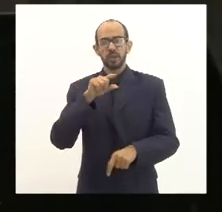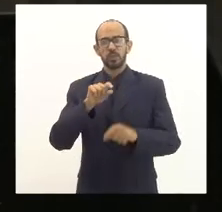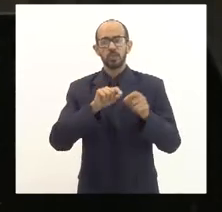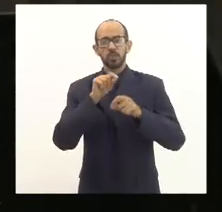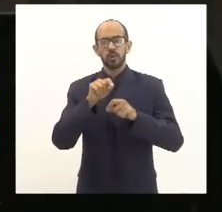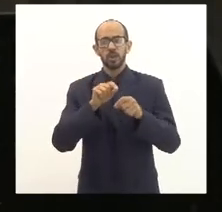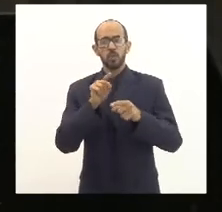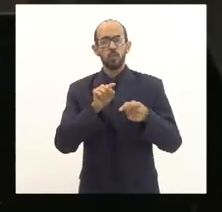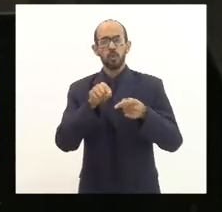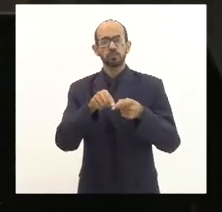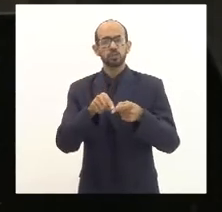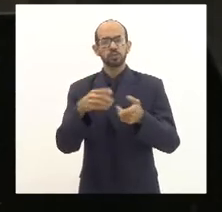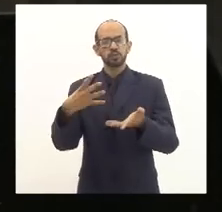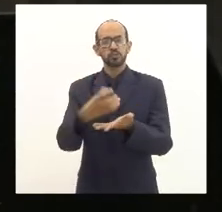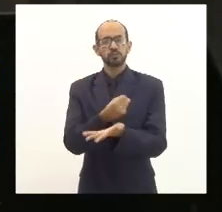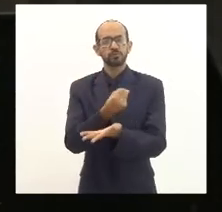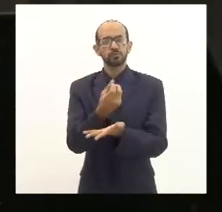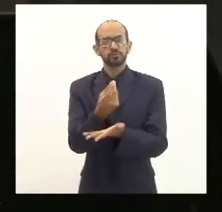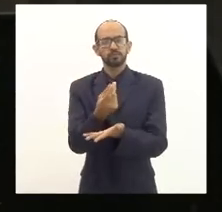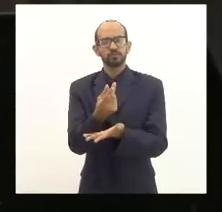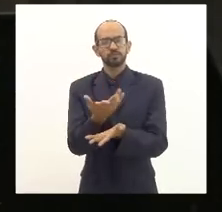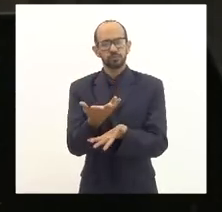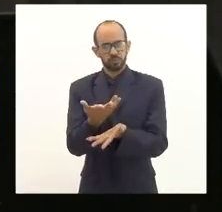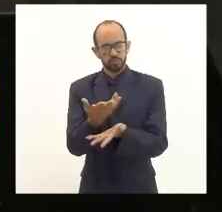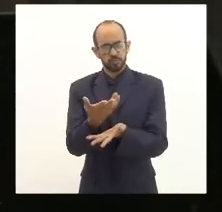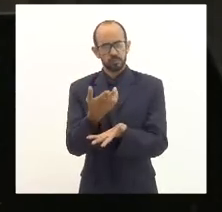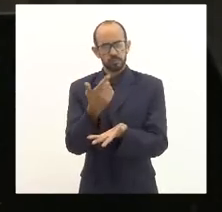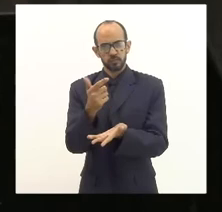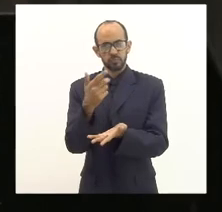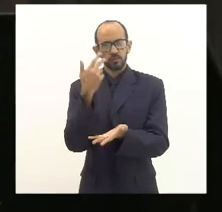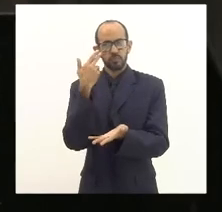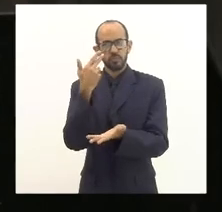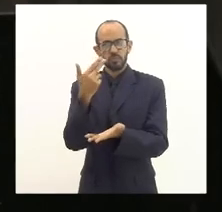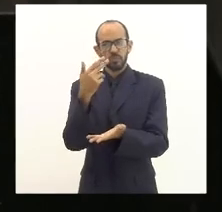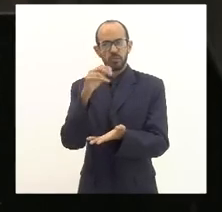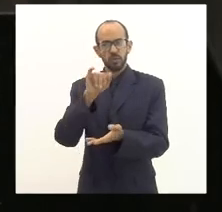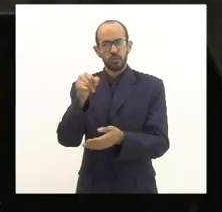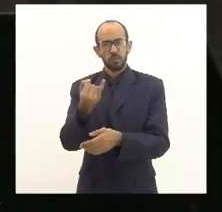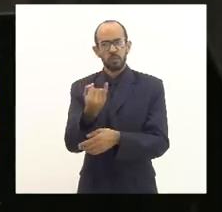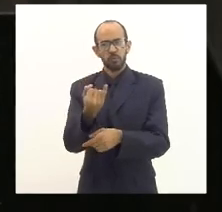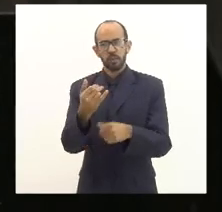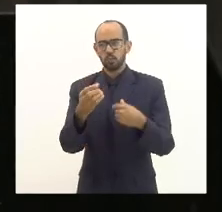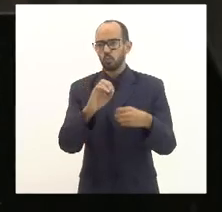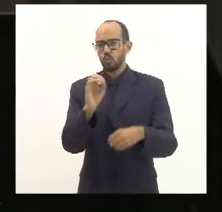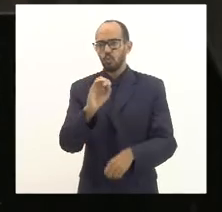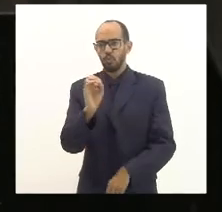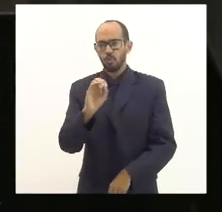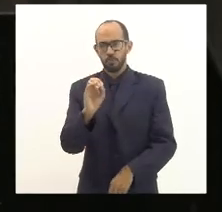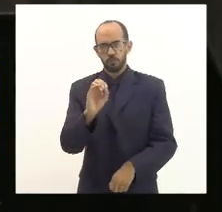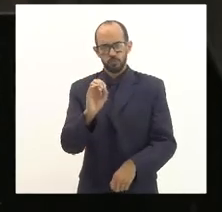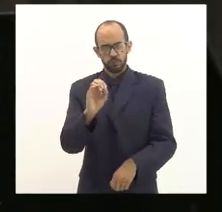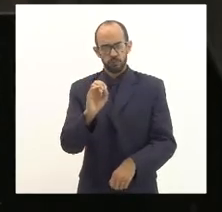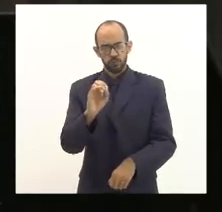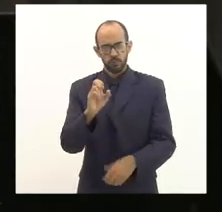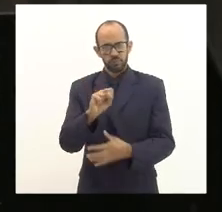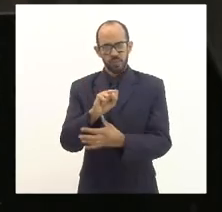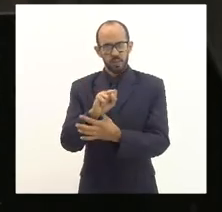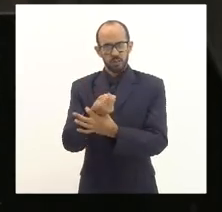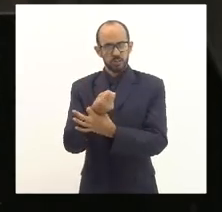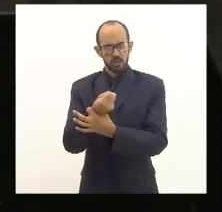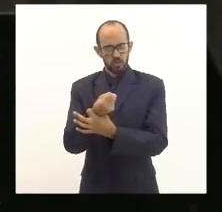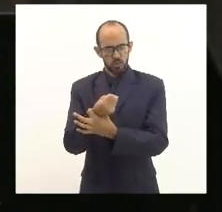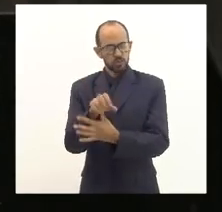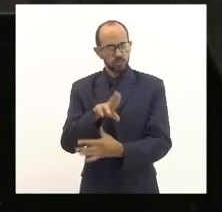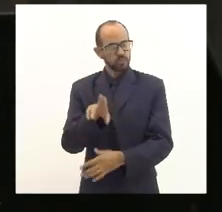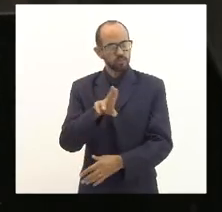arrecadação sem nenhuma natureza e proveito a de buscar a segurança